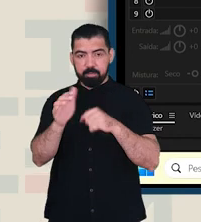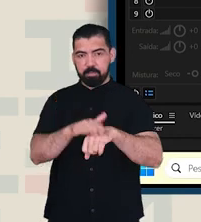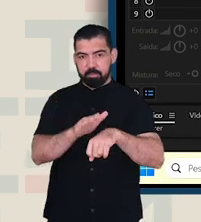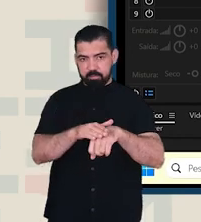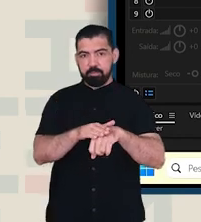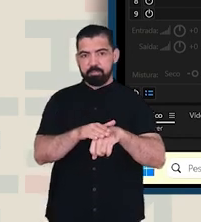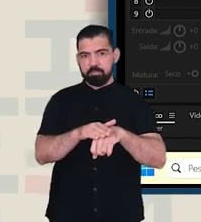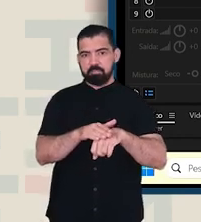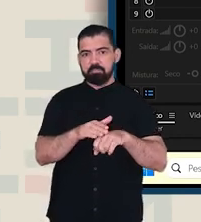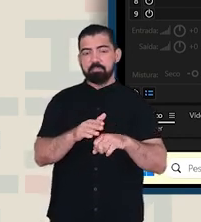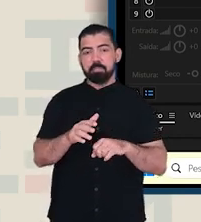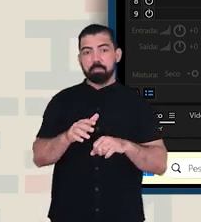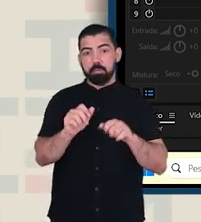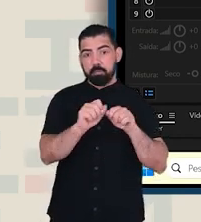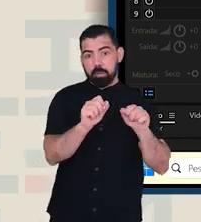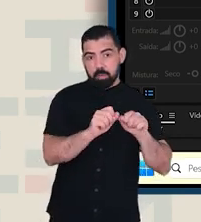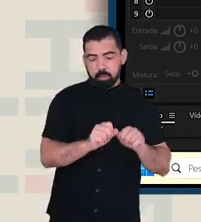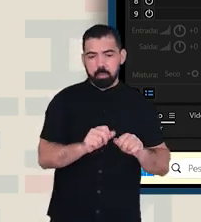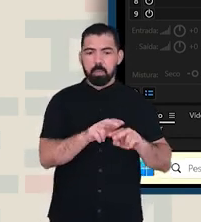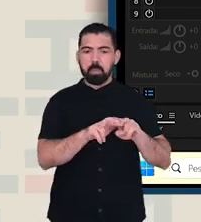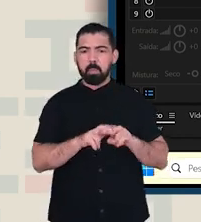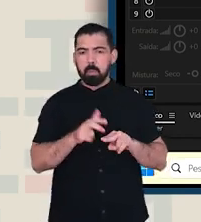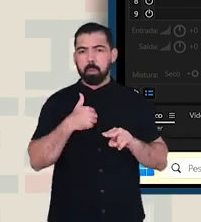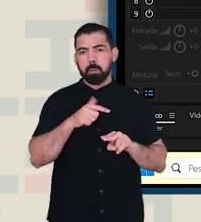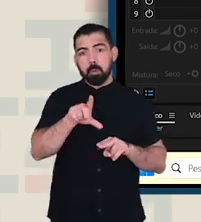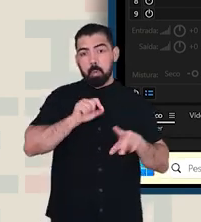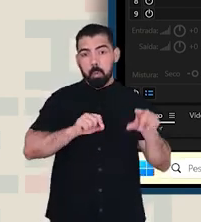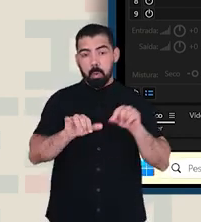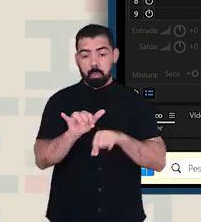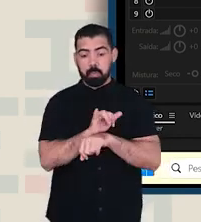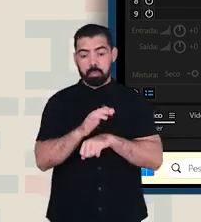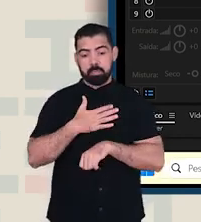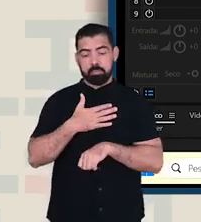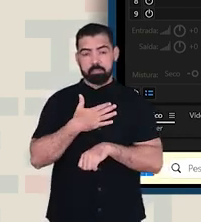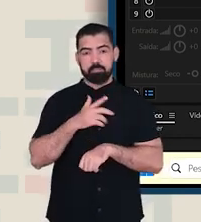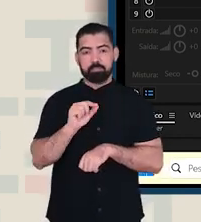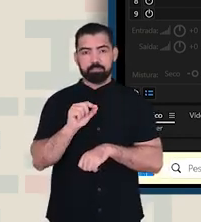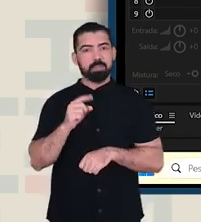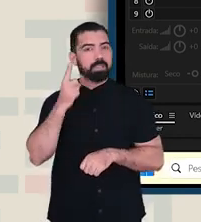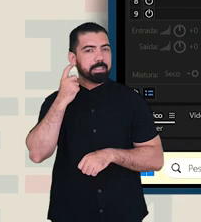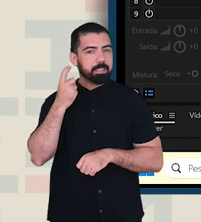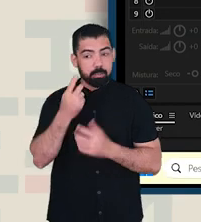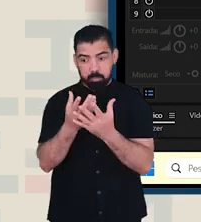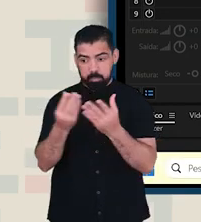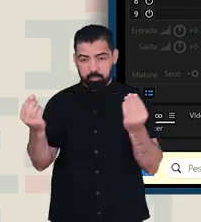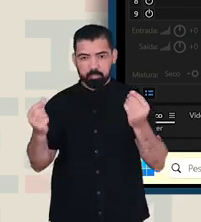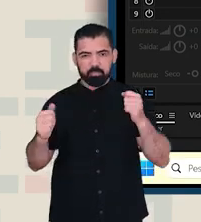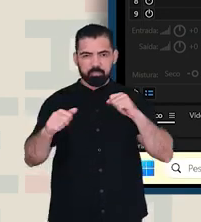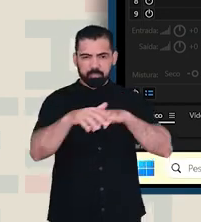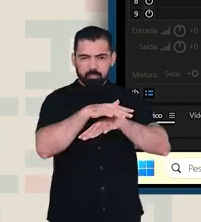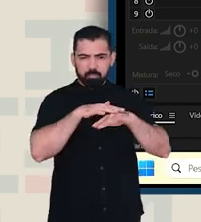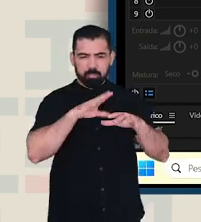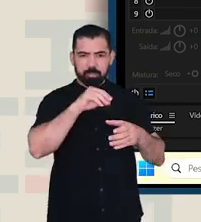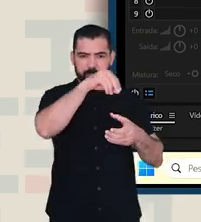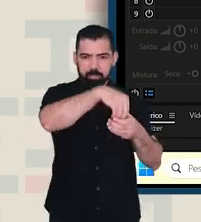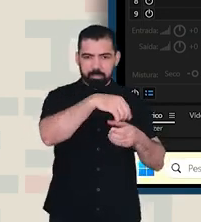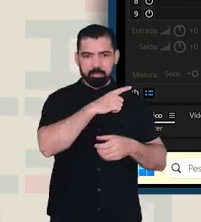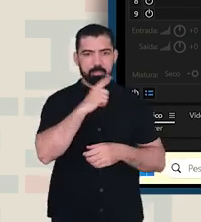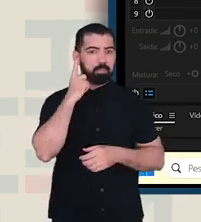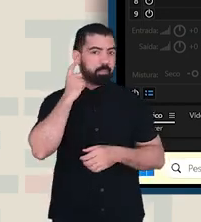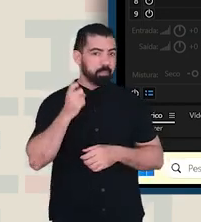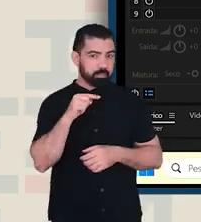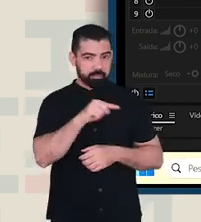com a mão, então optei também por muitos sons, ou principalmente